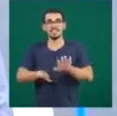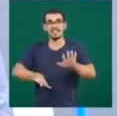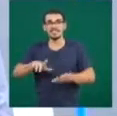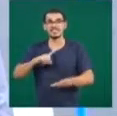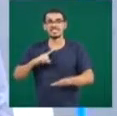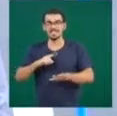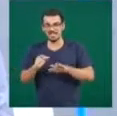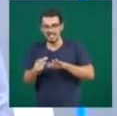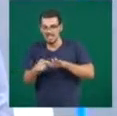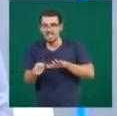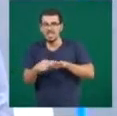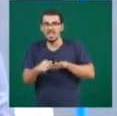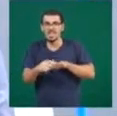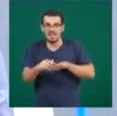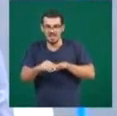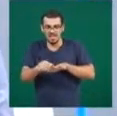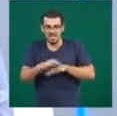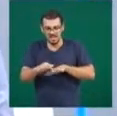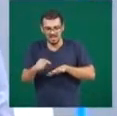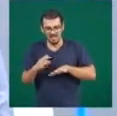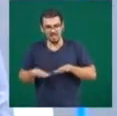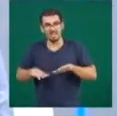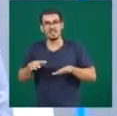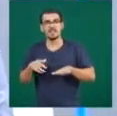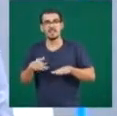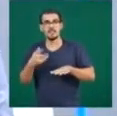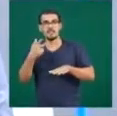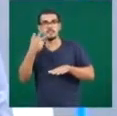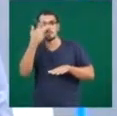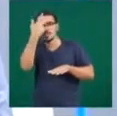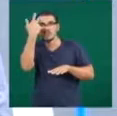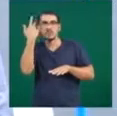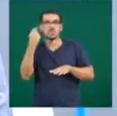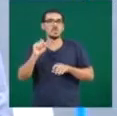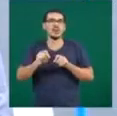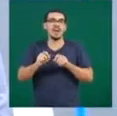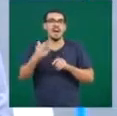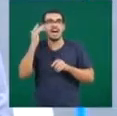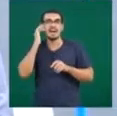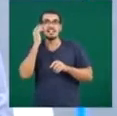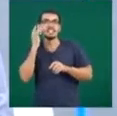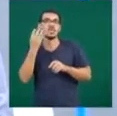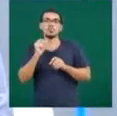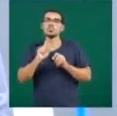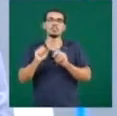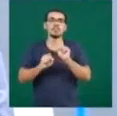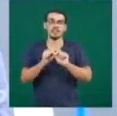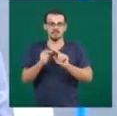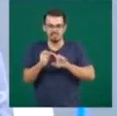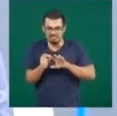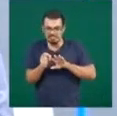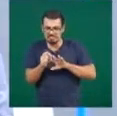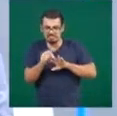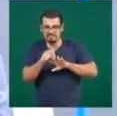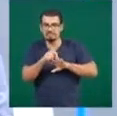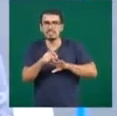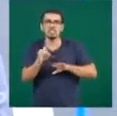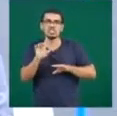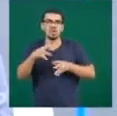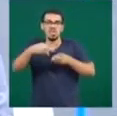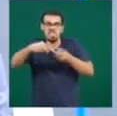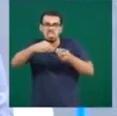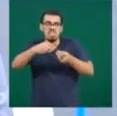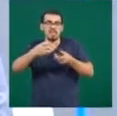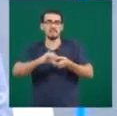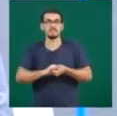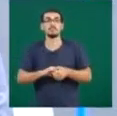tempo desapercebido, achando que é mais uma micose de um, mas na verdade já é uma psoríase ungueal. Uhum. Isso é uma forma mais avançada, a